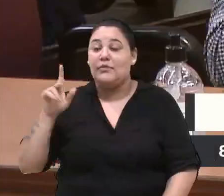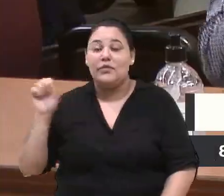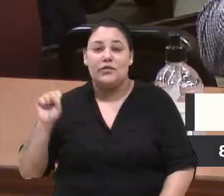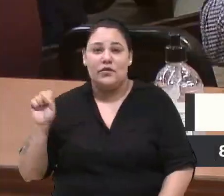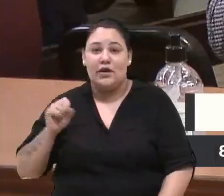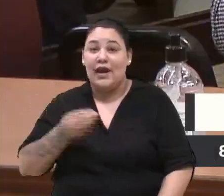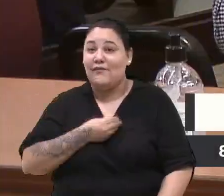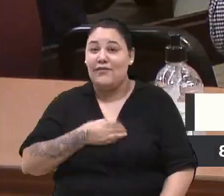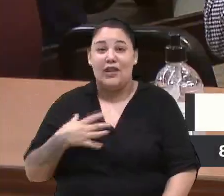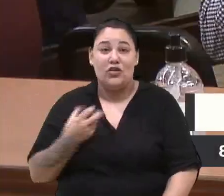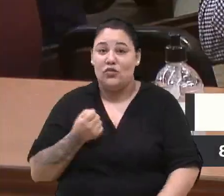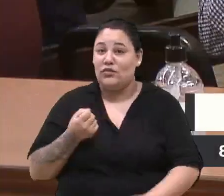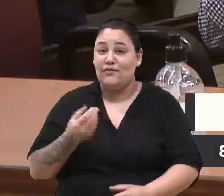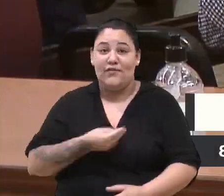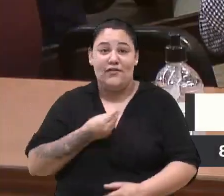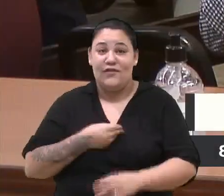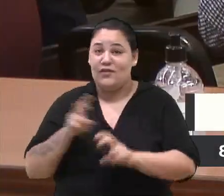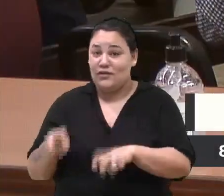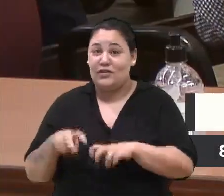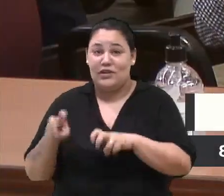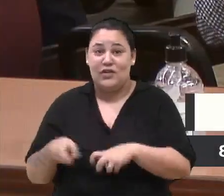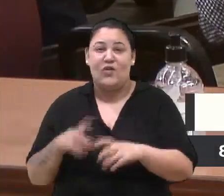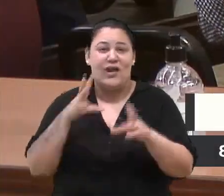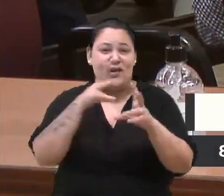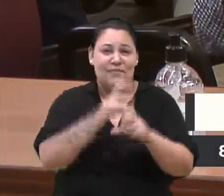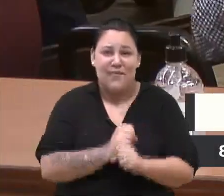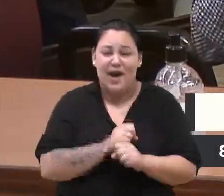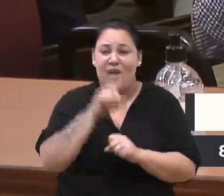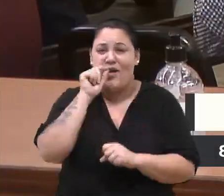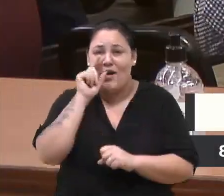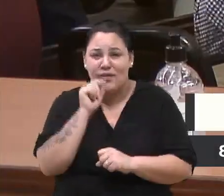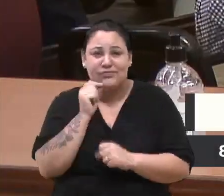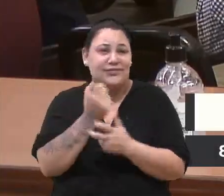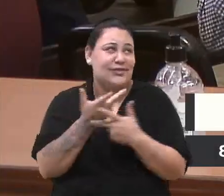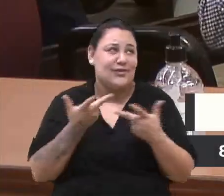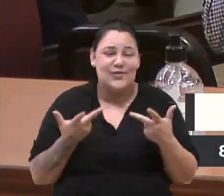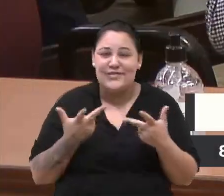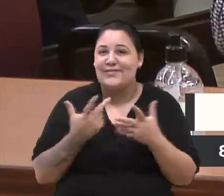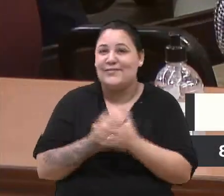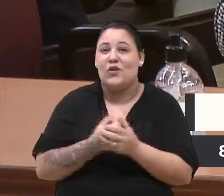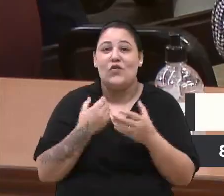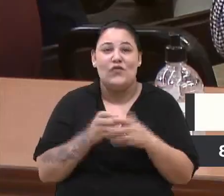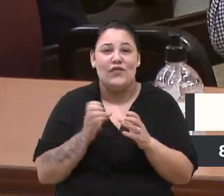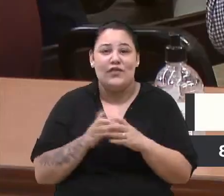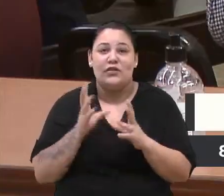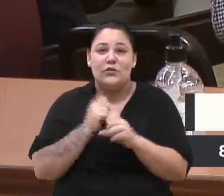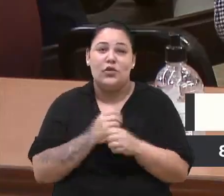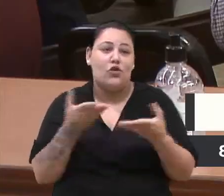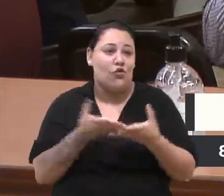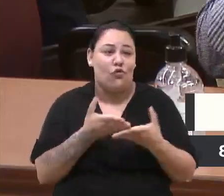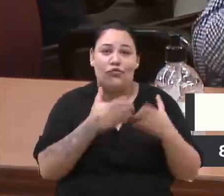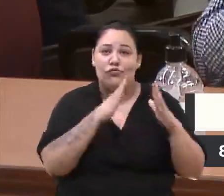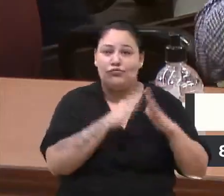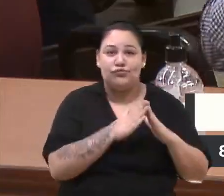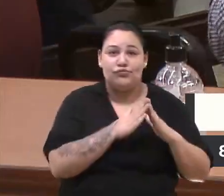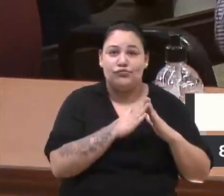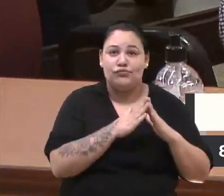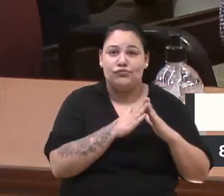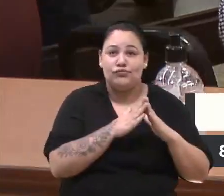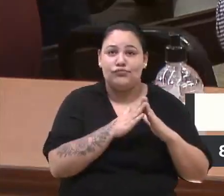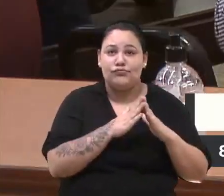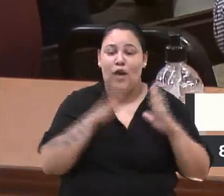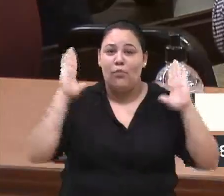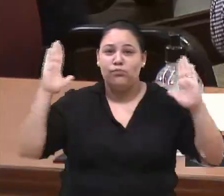professor, cenários, bichinhos, galinhas, porquinho, e hoje está numa clínica dentro de 4 paredes.